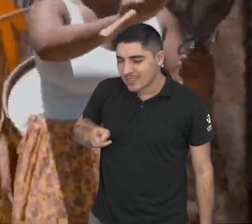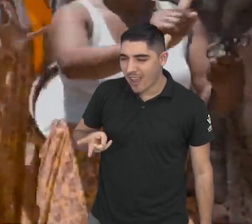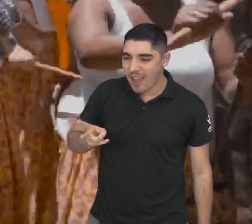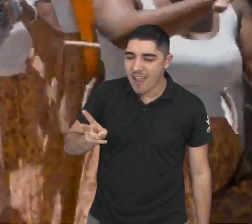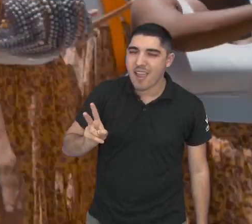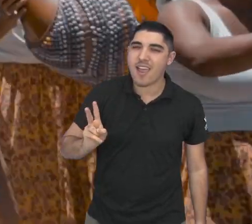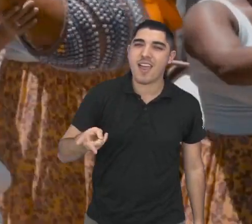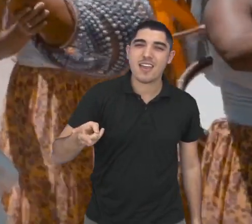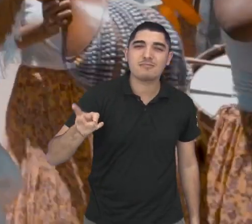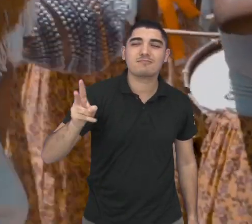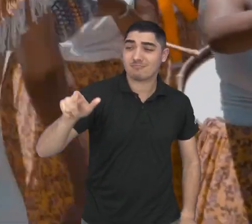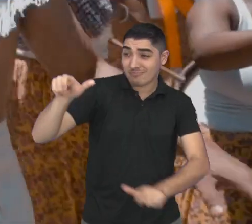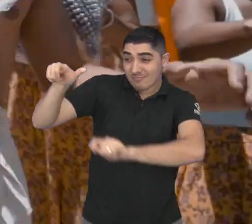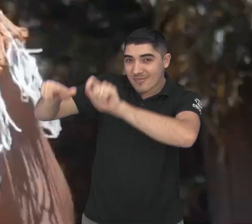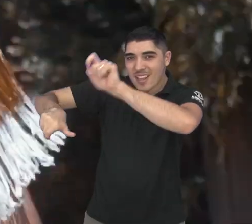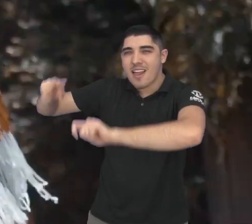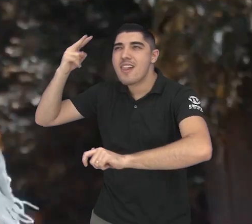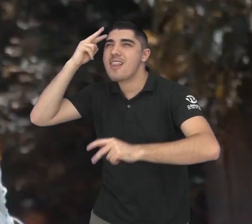imortalizar. Pra me